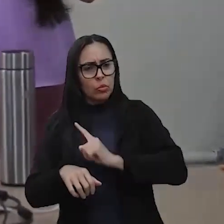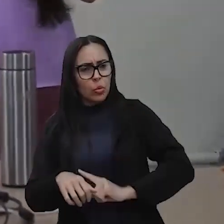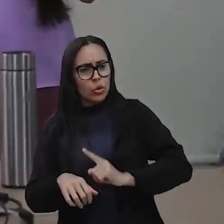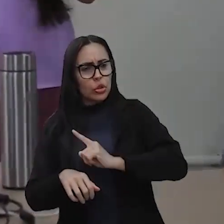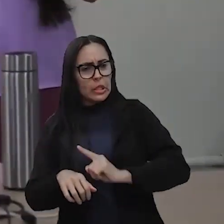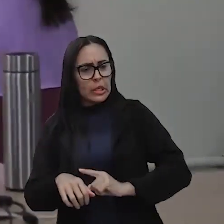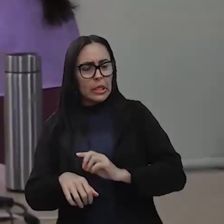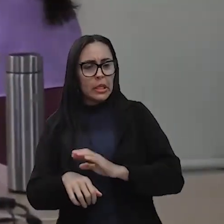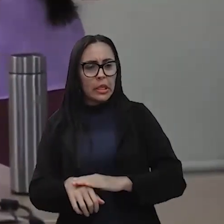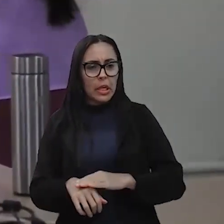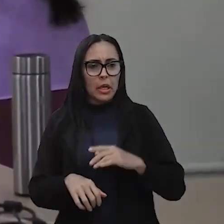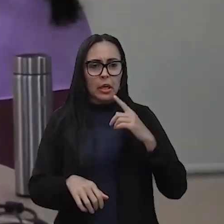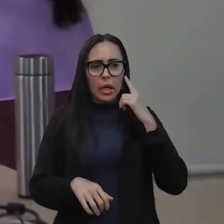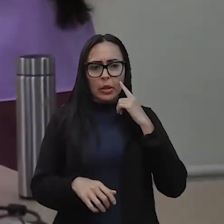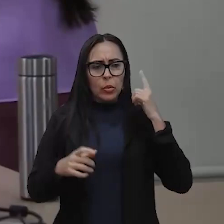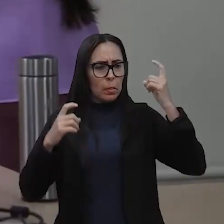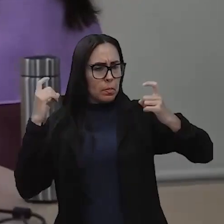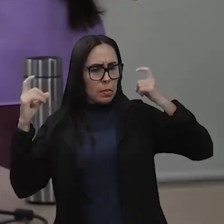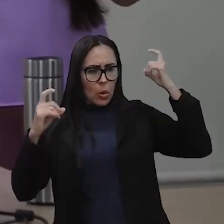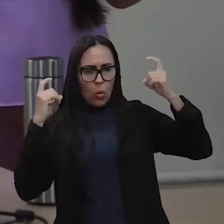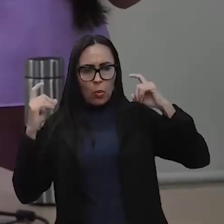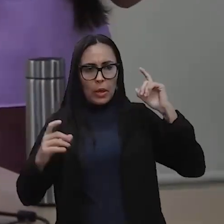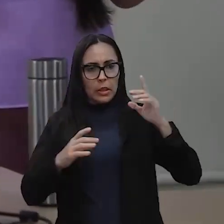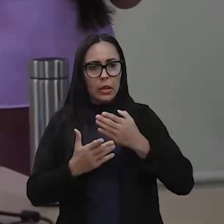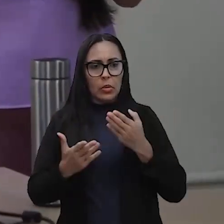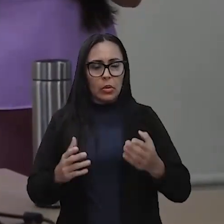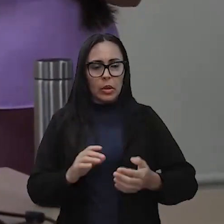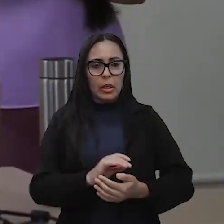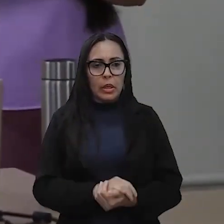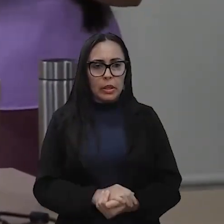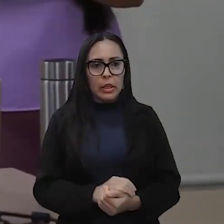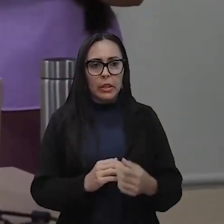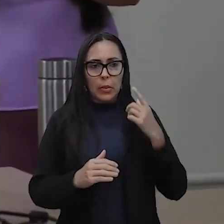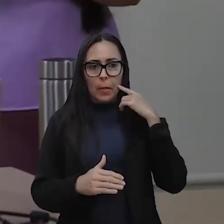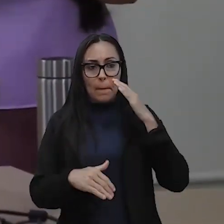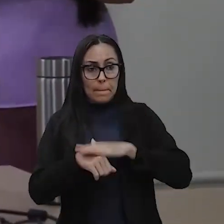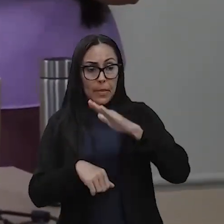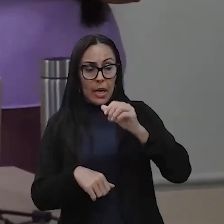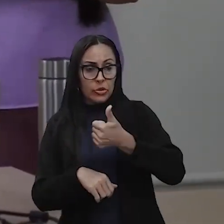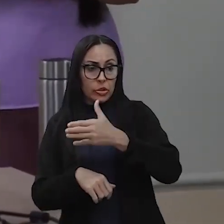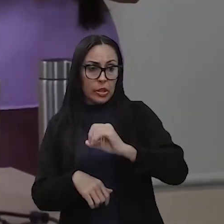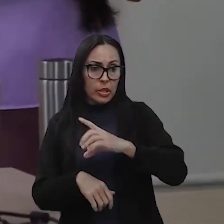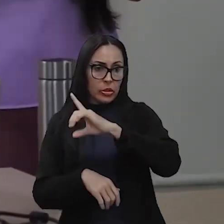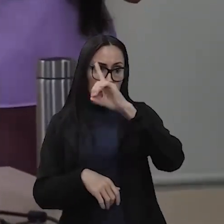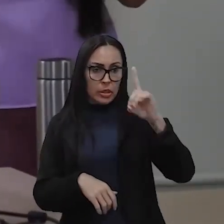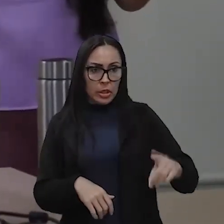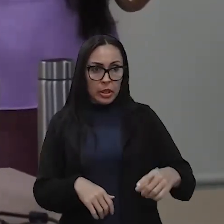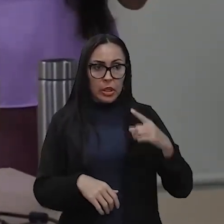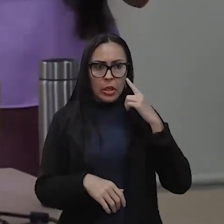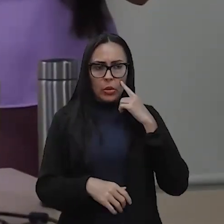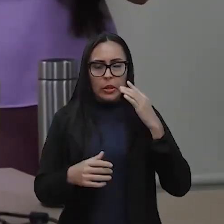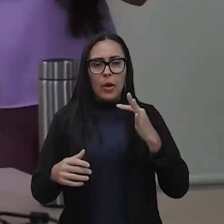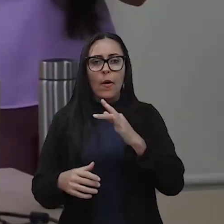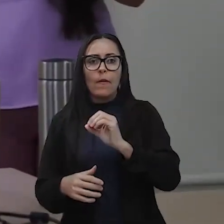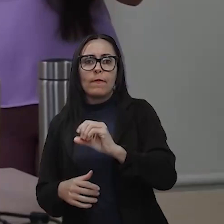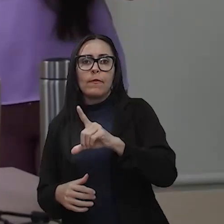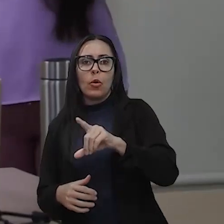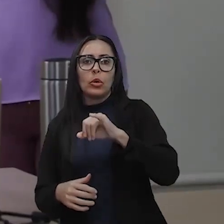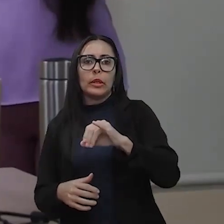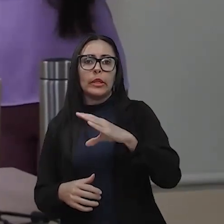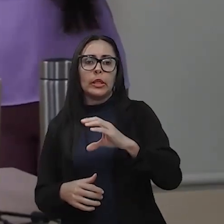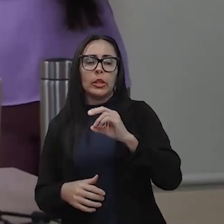se preocupar, contanto que ele não perdure mais de 10 dias, porque existem foliculite. O que é foliculite? Existem mulheres que têm